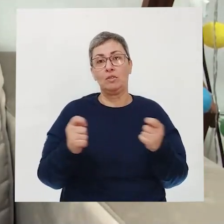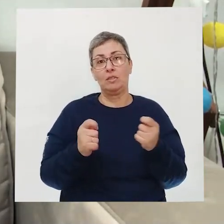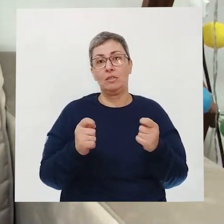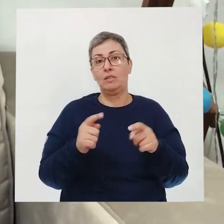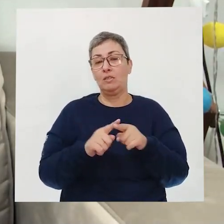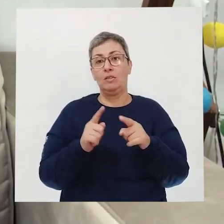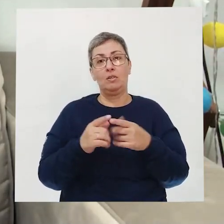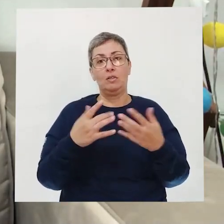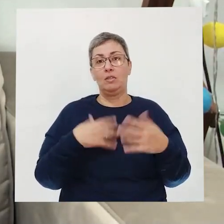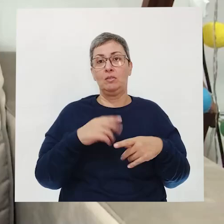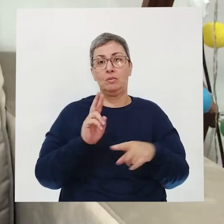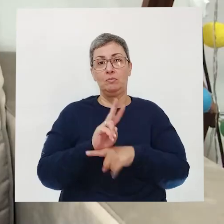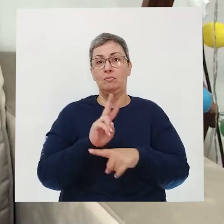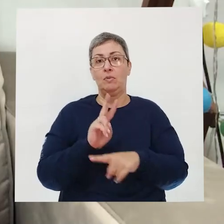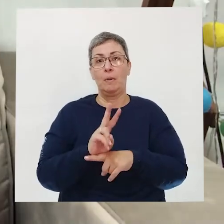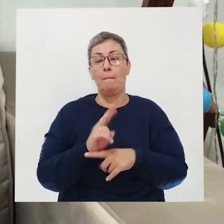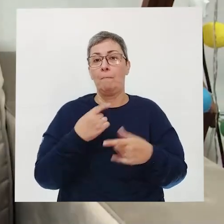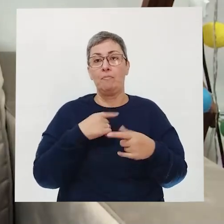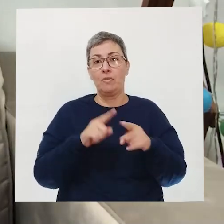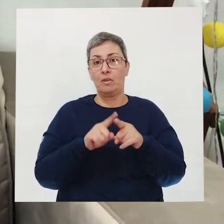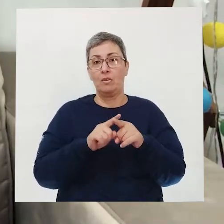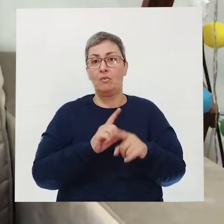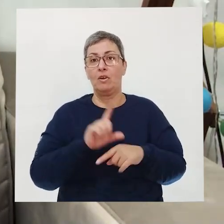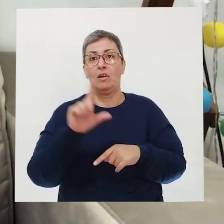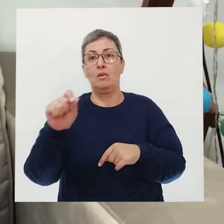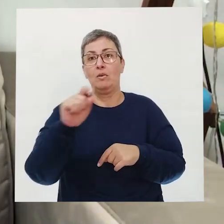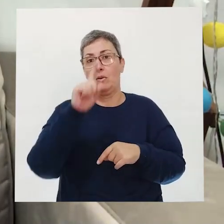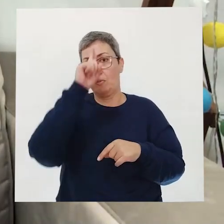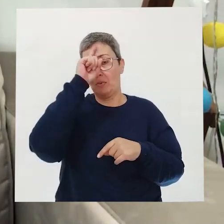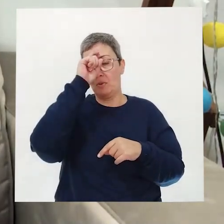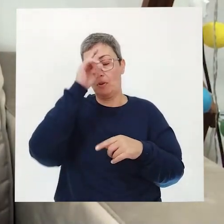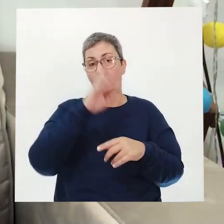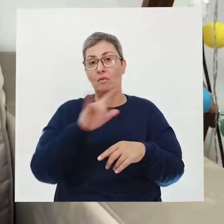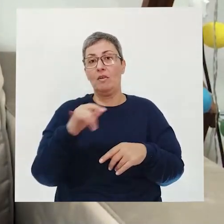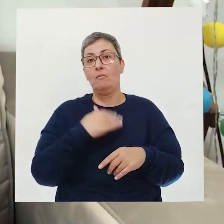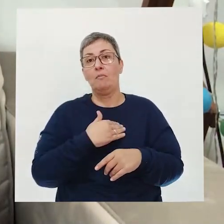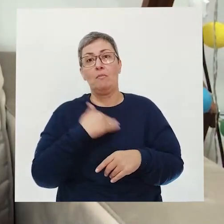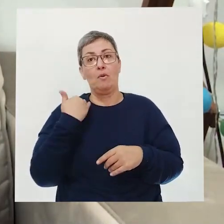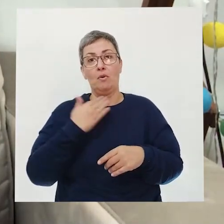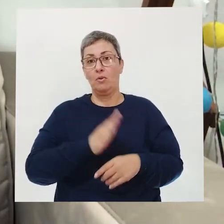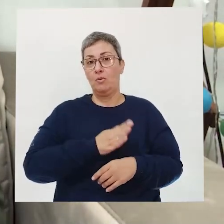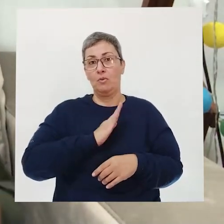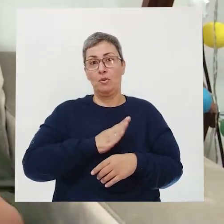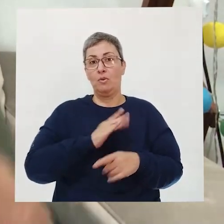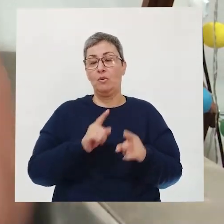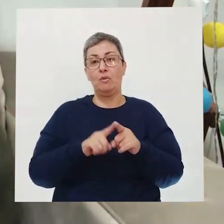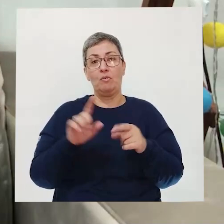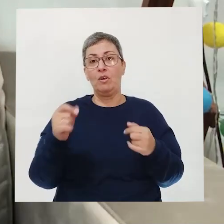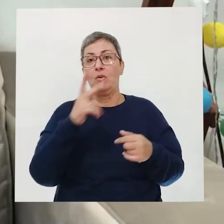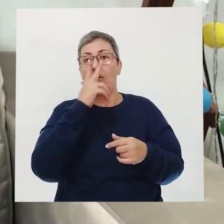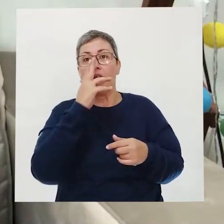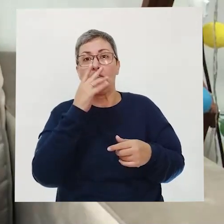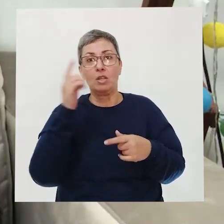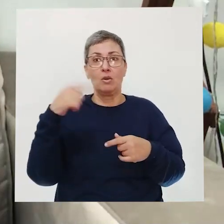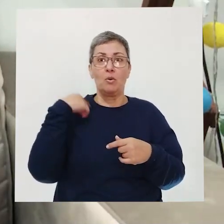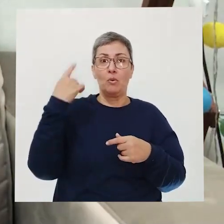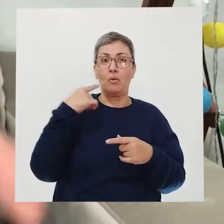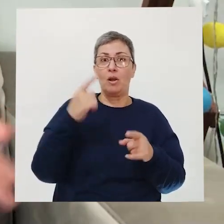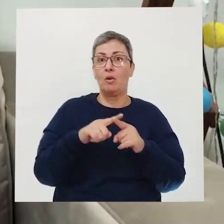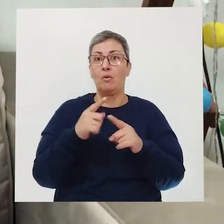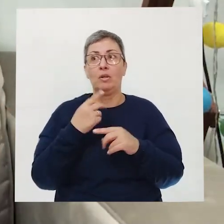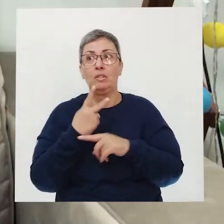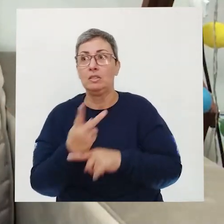ali é se proteger, é correr para o pronto-socorro porque acha que está morrendo do coração, é achar que está enlouquecendo,